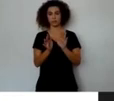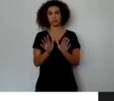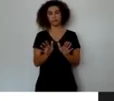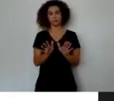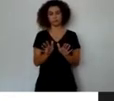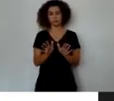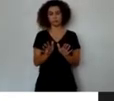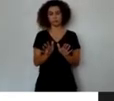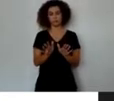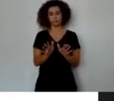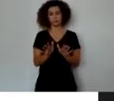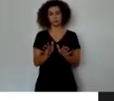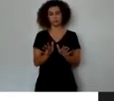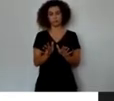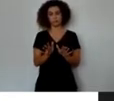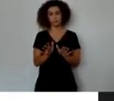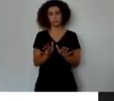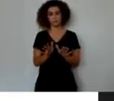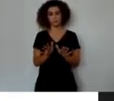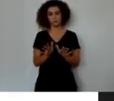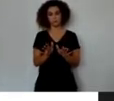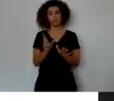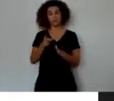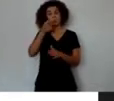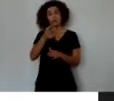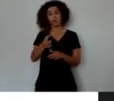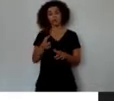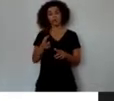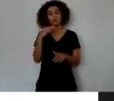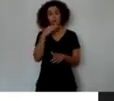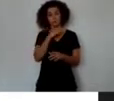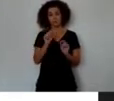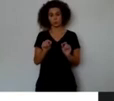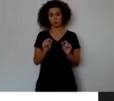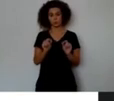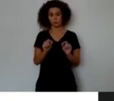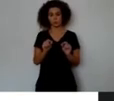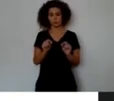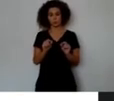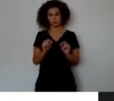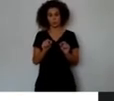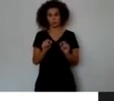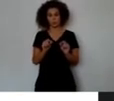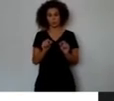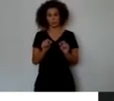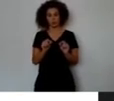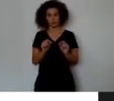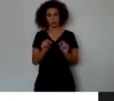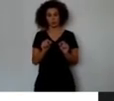na quarta e daí em diante, é muito interessante ver que, assim, que isso não passa despercebido, né, que é necessário ir